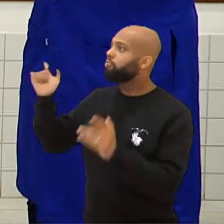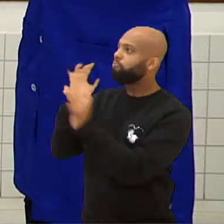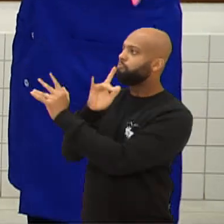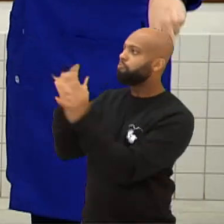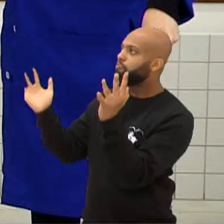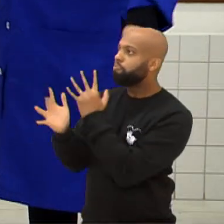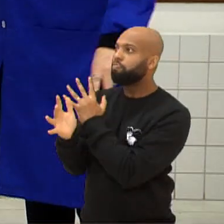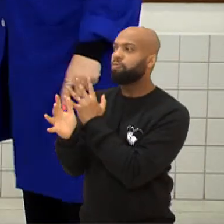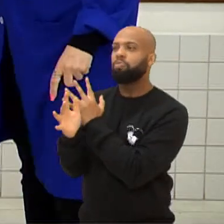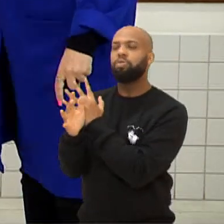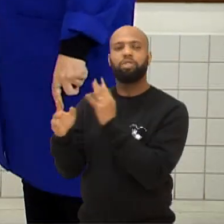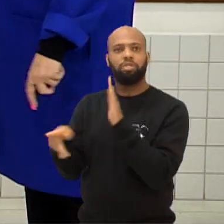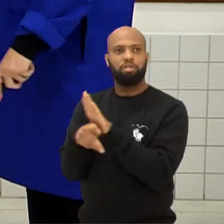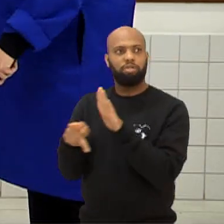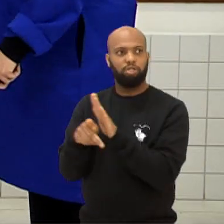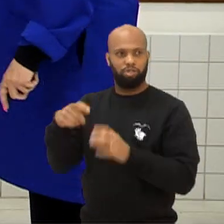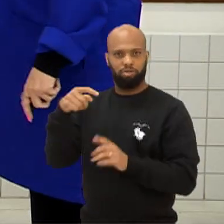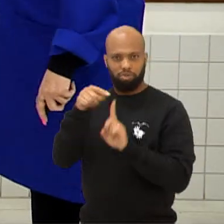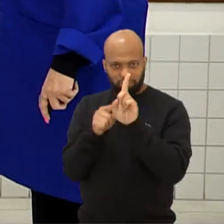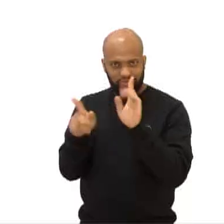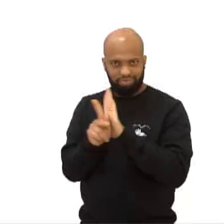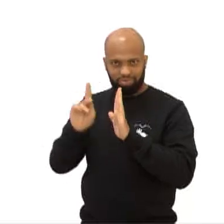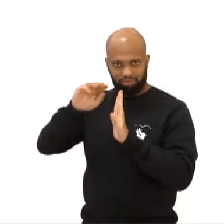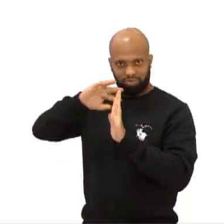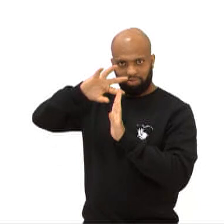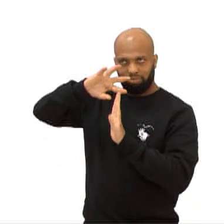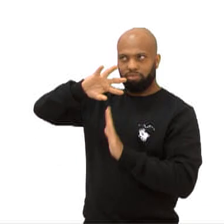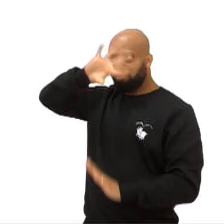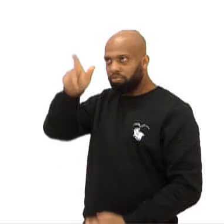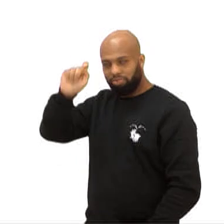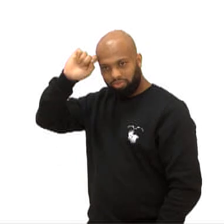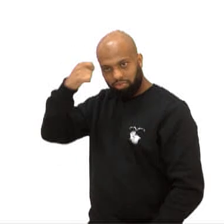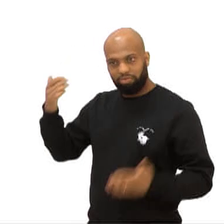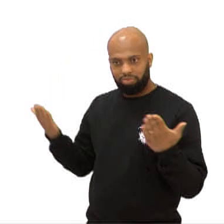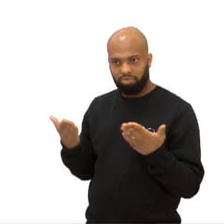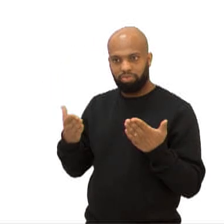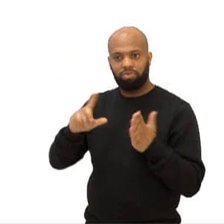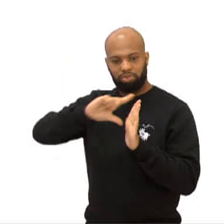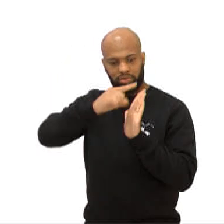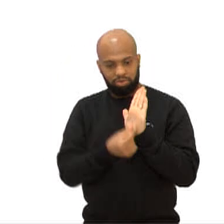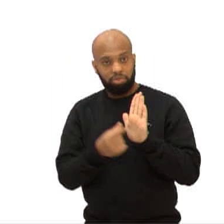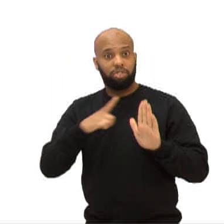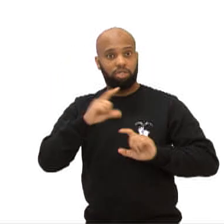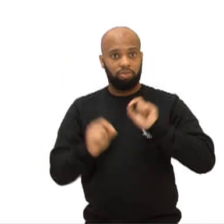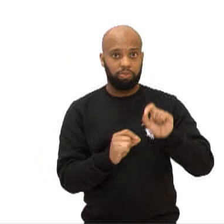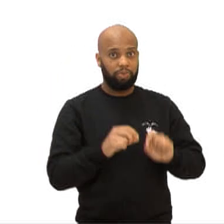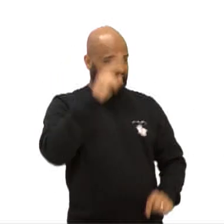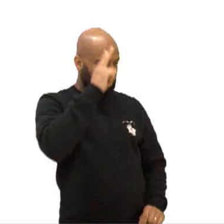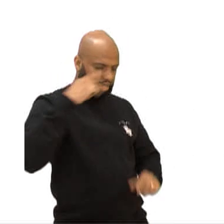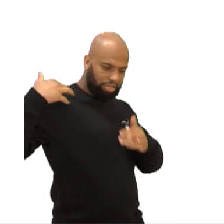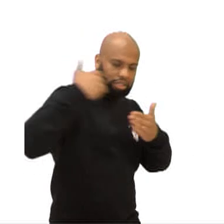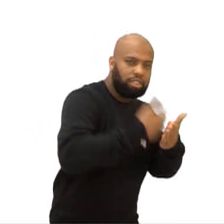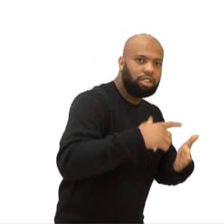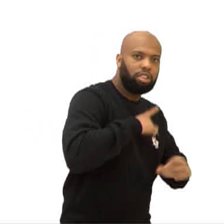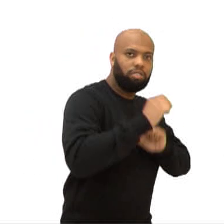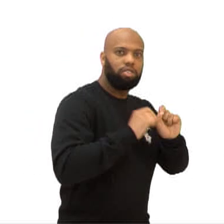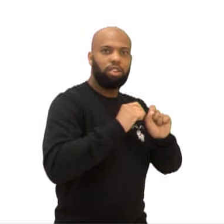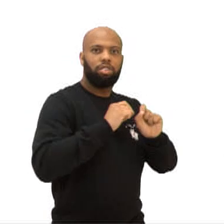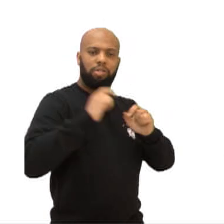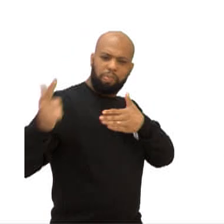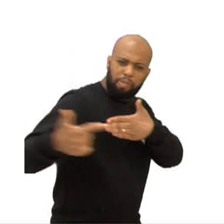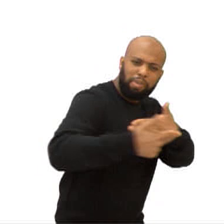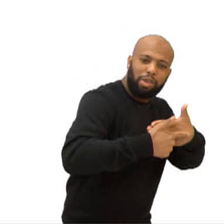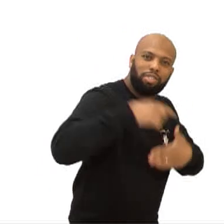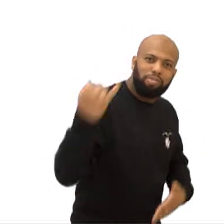da África Subsaariana. Urbanização da África Subsaariana. Historicamente, elas desempenham um papel importante, um papel